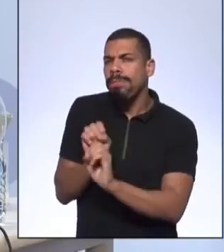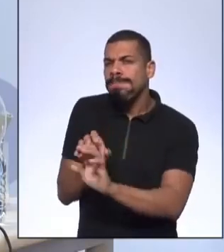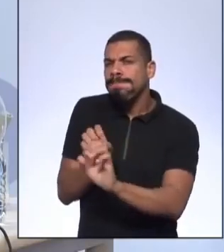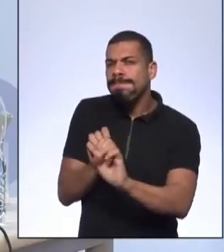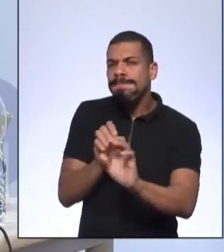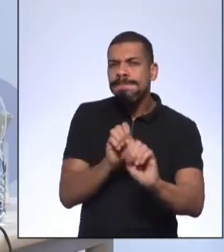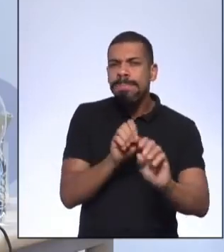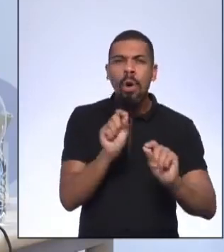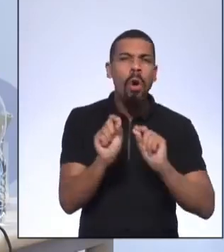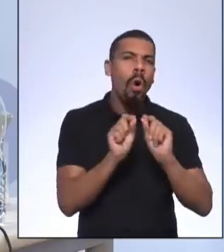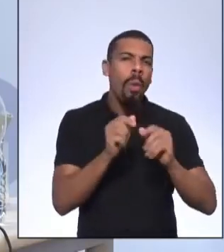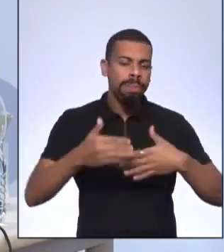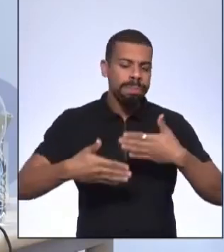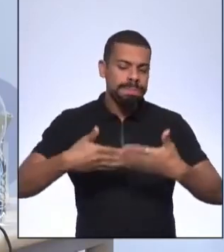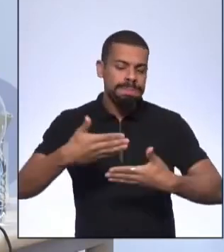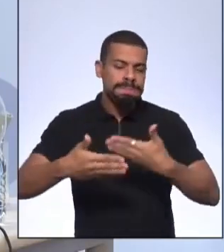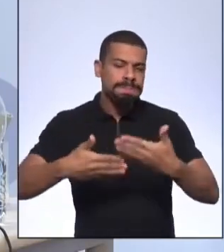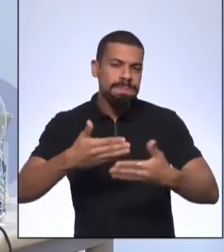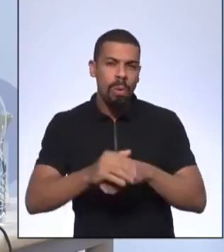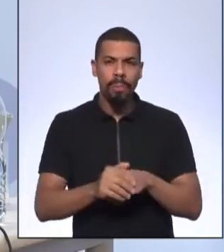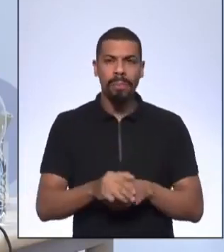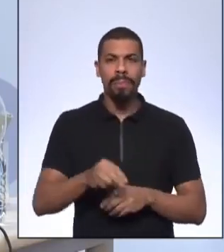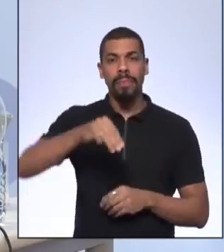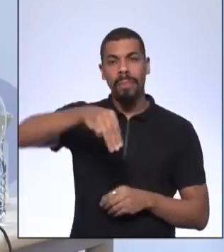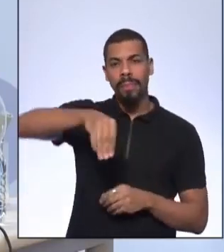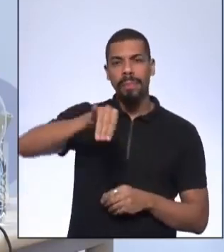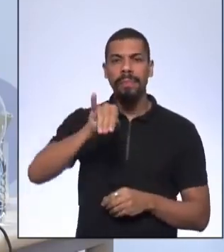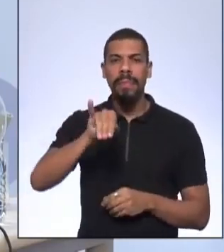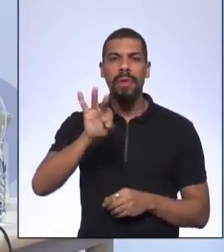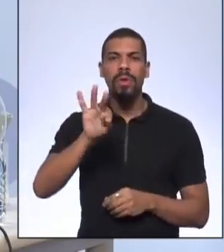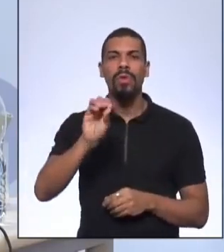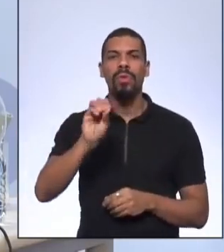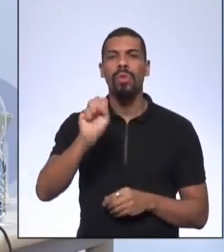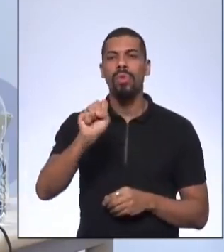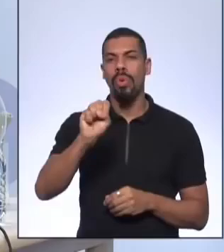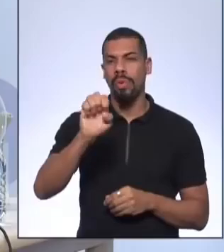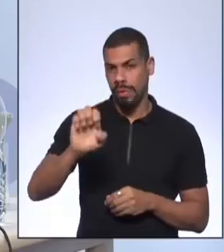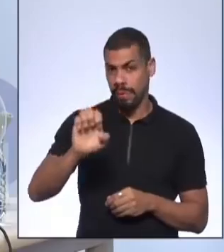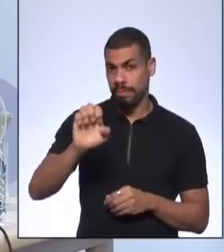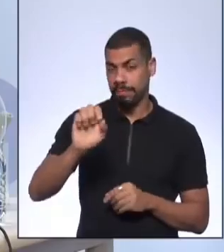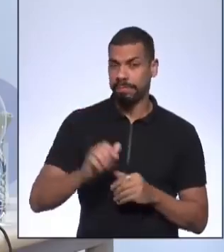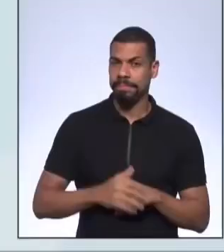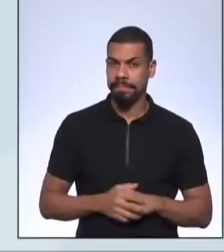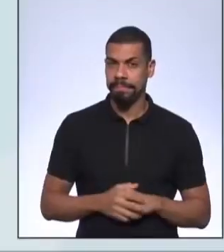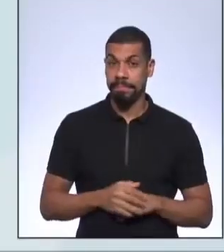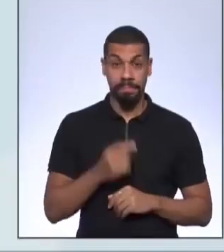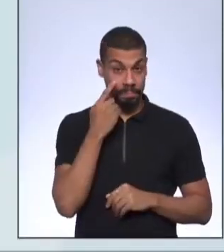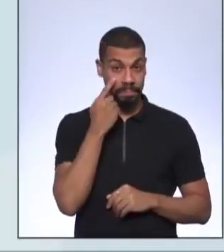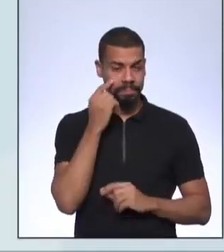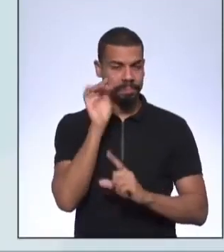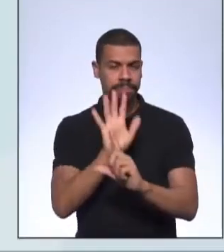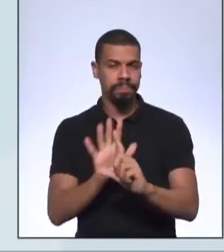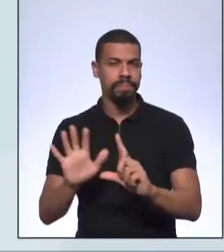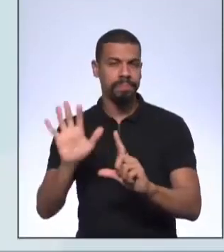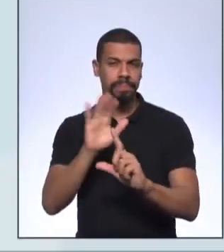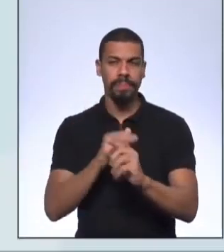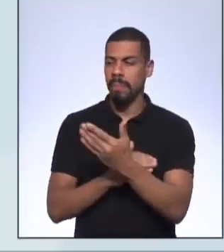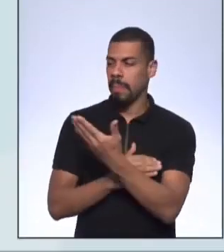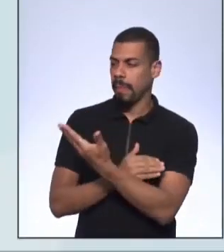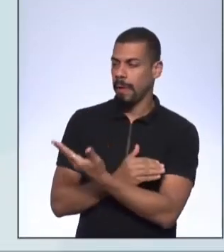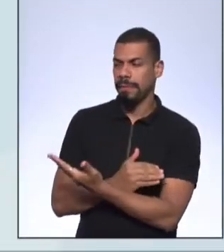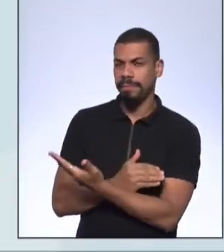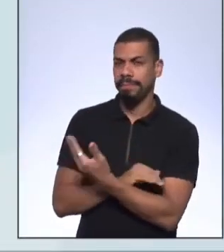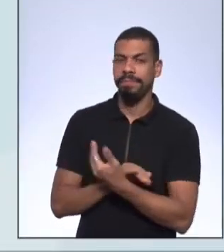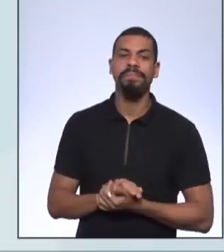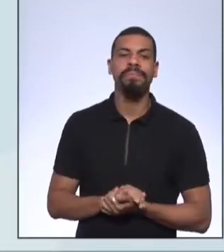mitose, onde as células geram duas outras iguais, idênticas a ela. Tá? Volta o slide para mim um pouquinho. Então, olha aí, olha.